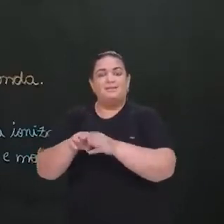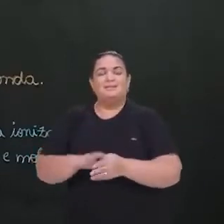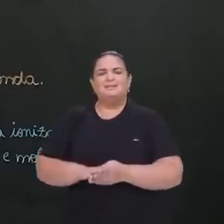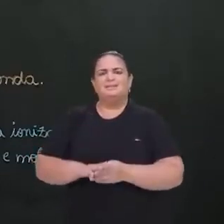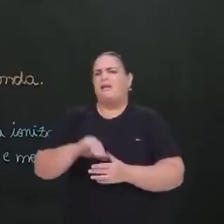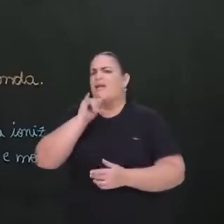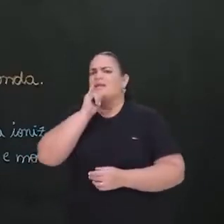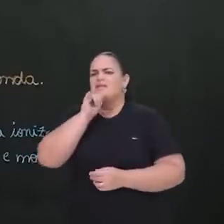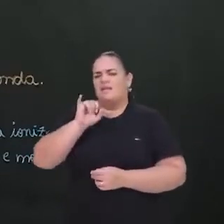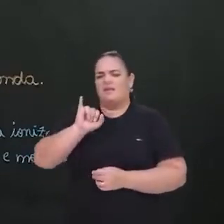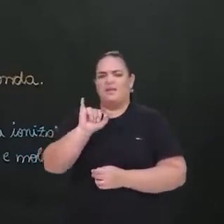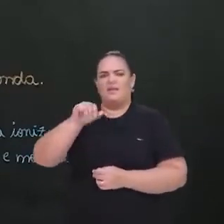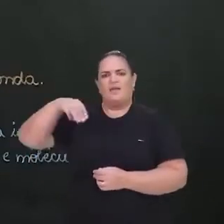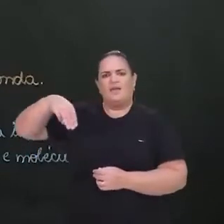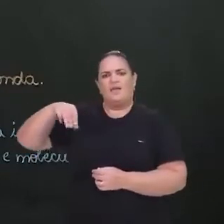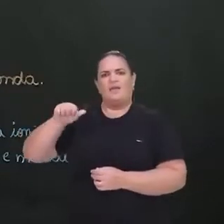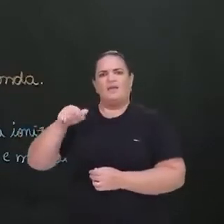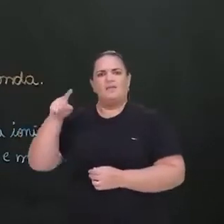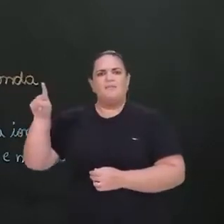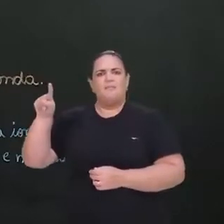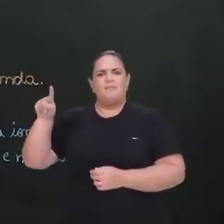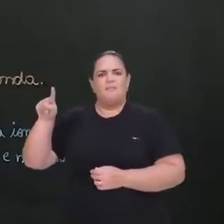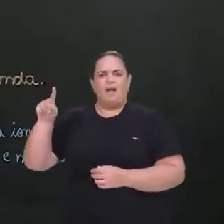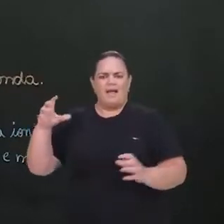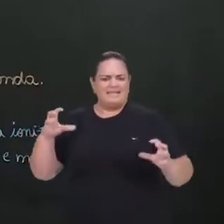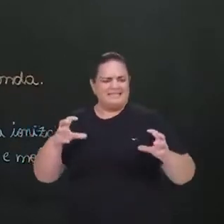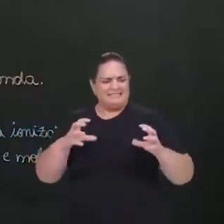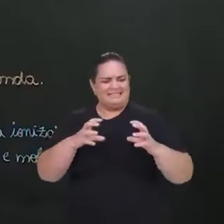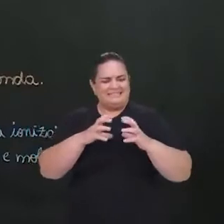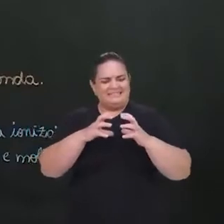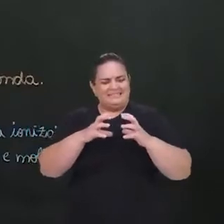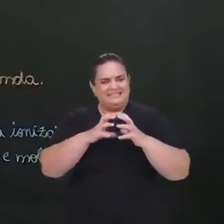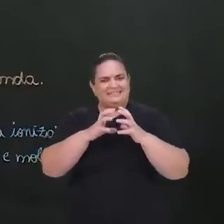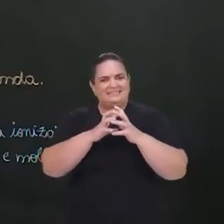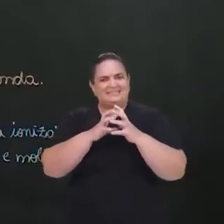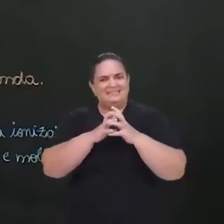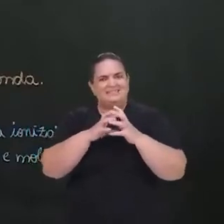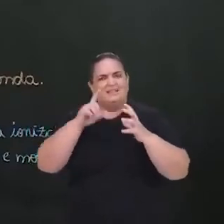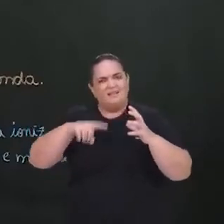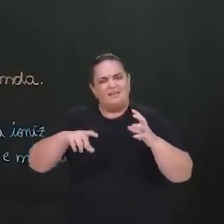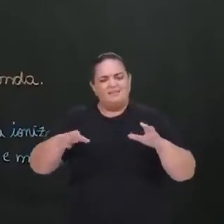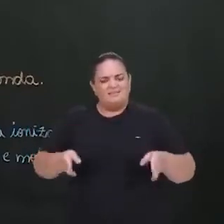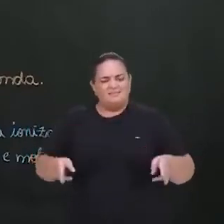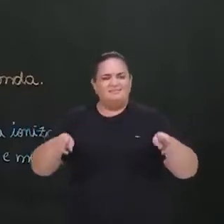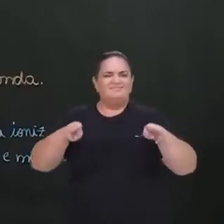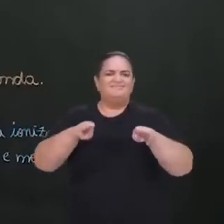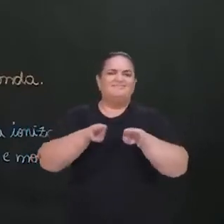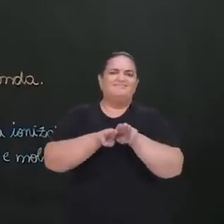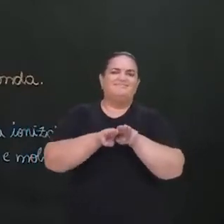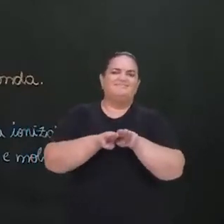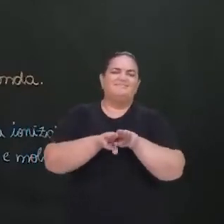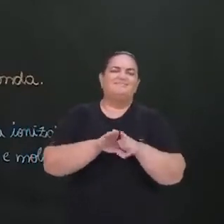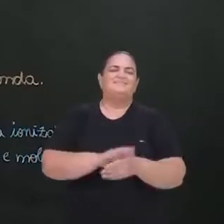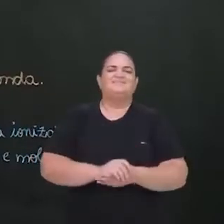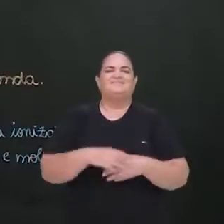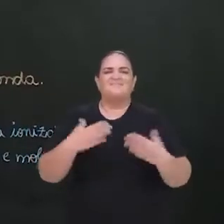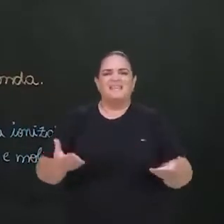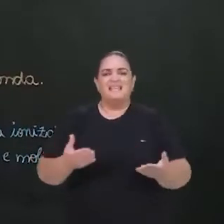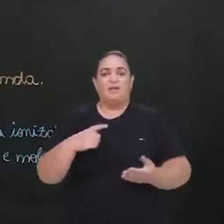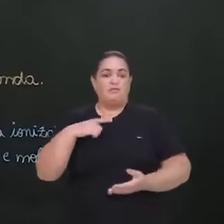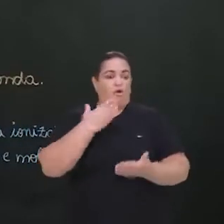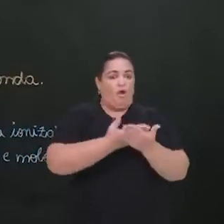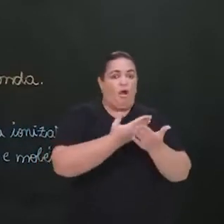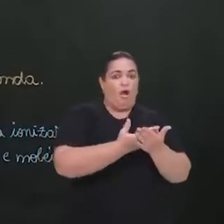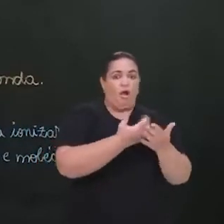Gente, eu não estou vendo, mas eles estão se atraindo, estão se repelindo. Pois é o magnetismo. Então, quando uniu-se